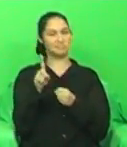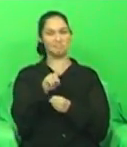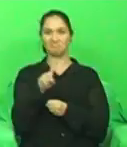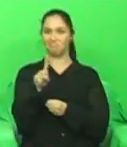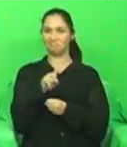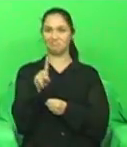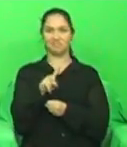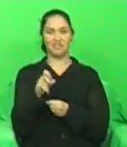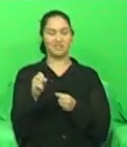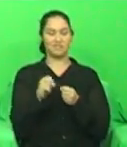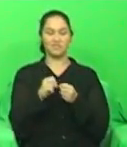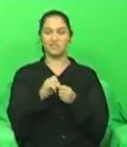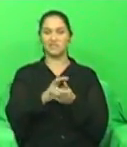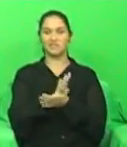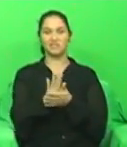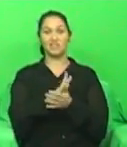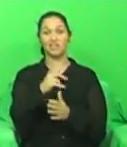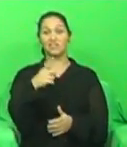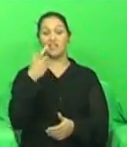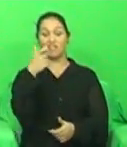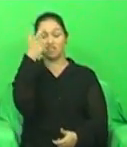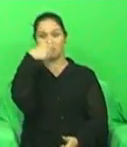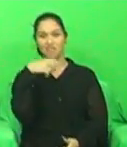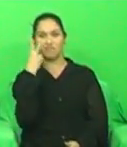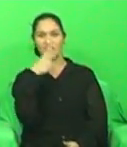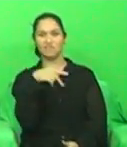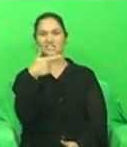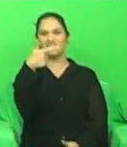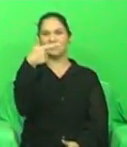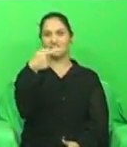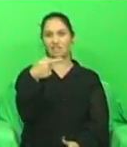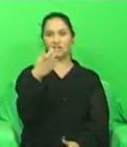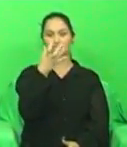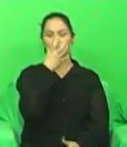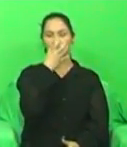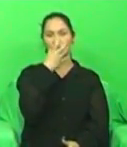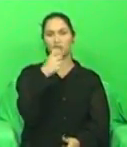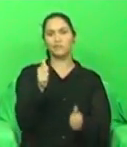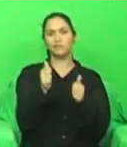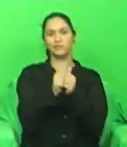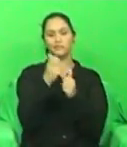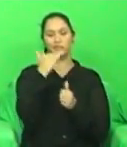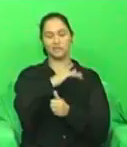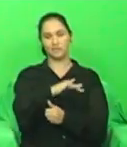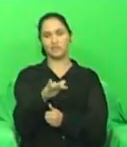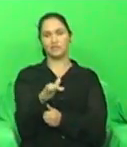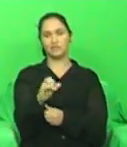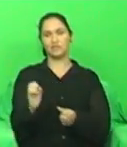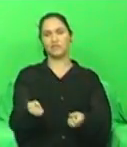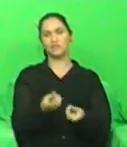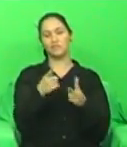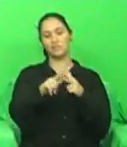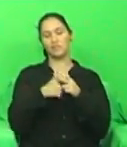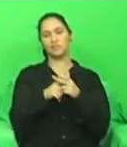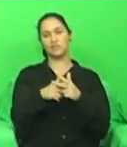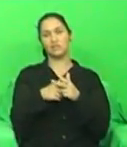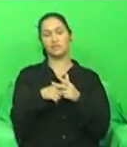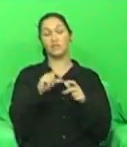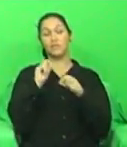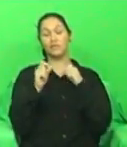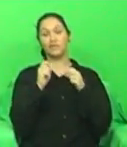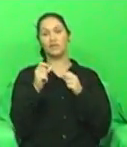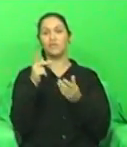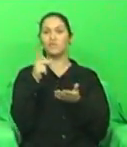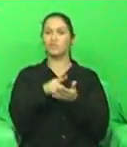naquele ambiente dividindo espaço com as crianças então a manutenção é é um verdadeiro cuidado que o prefeito tem que ter e